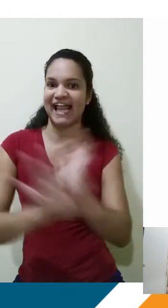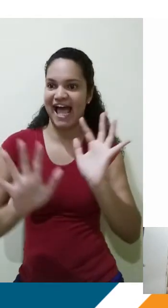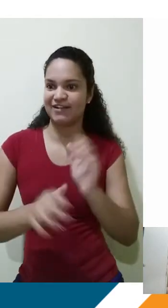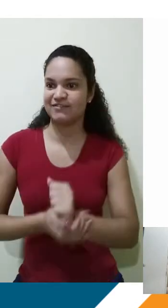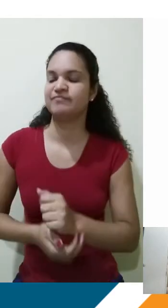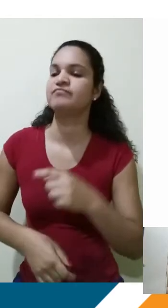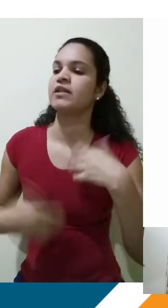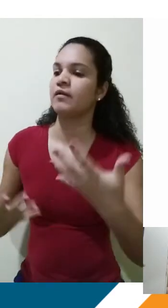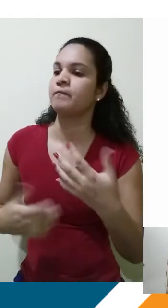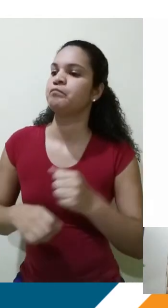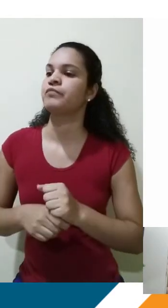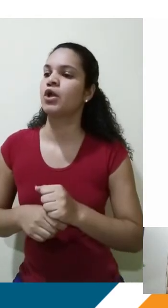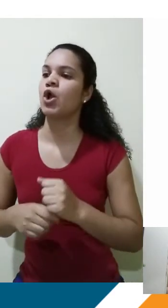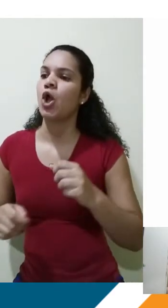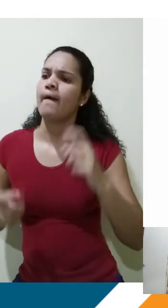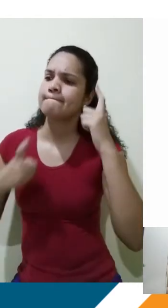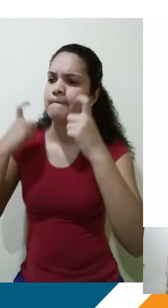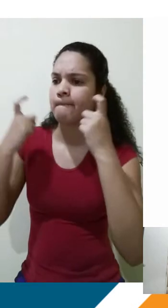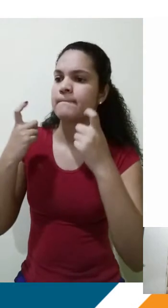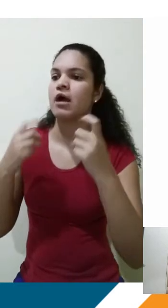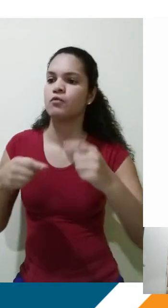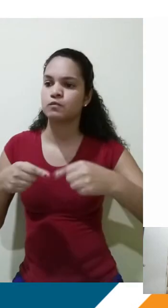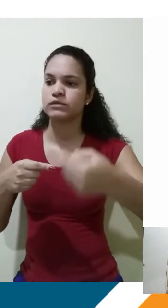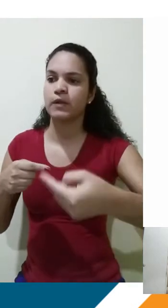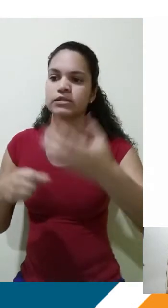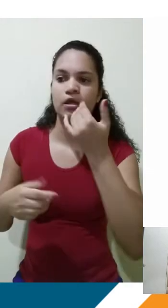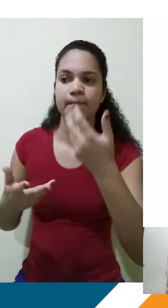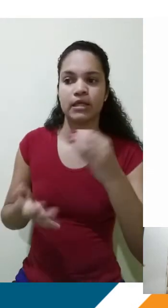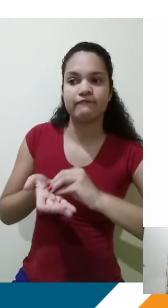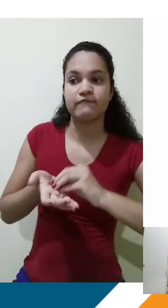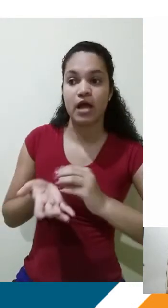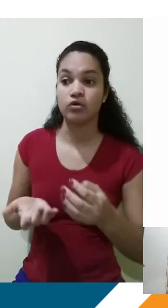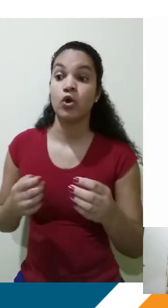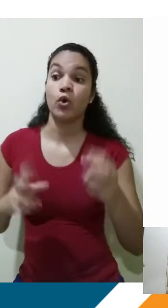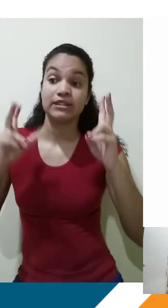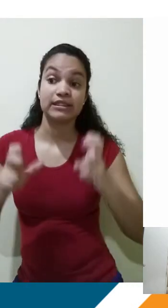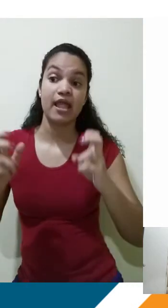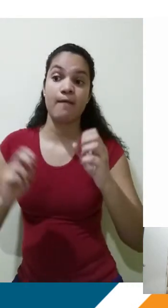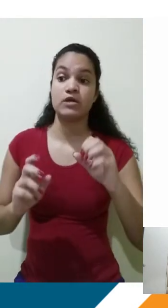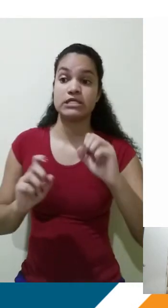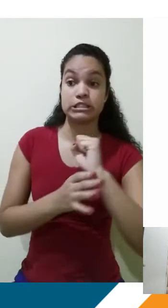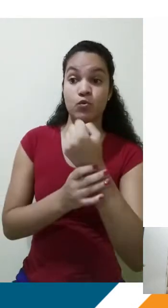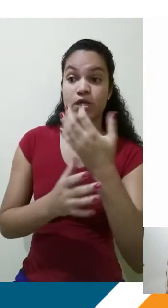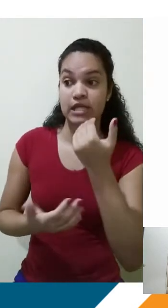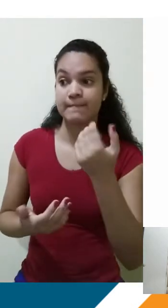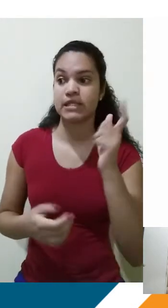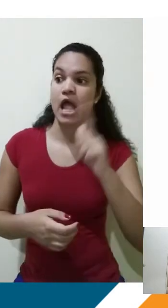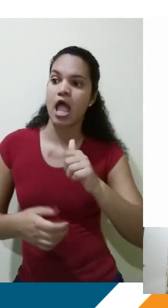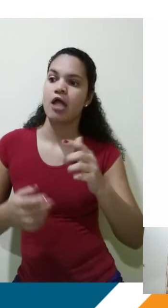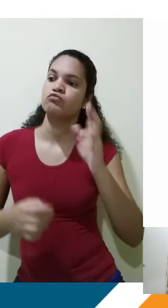mundo. No Brasil, contudo, já que essa frase está seu ponto anterior, com pessoas amargando nas filas da fome e uma enorme